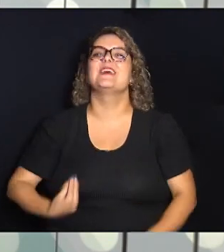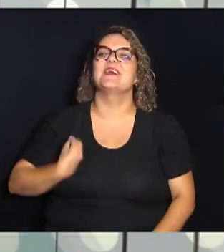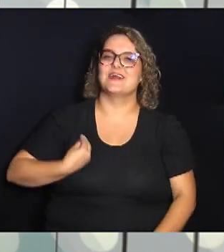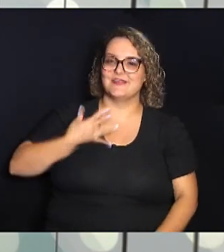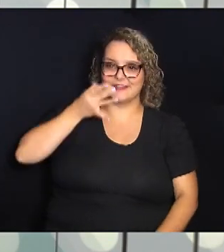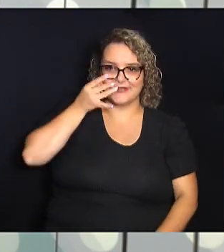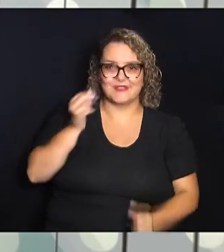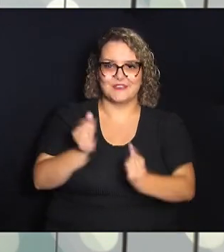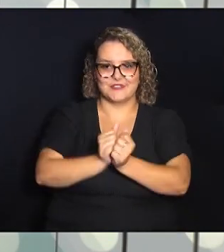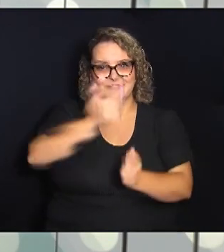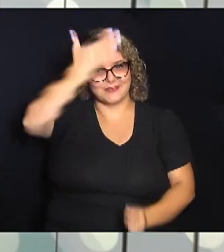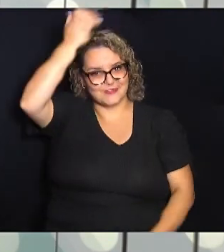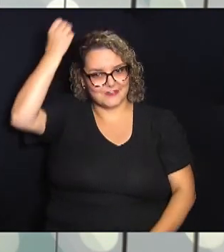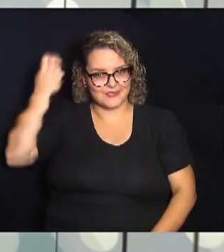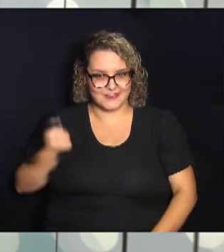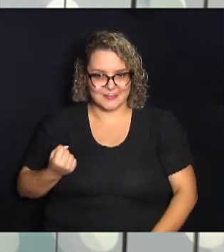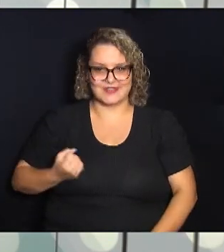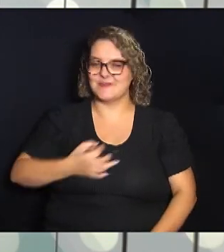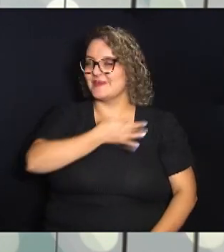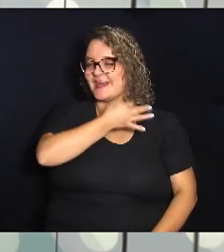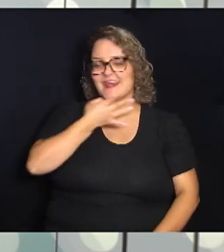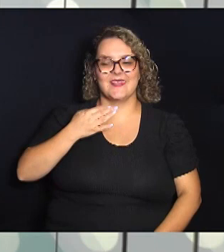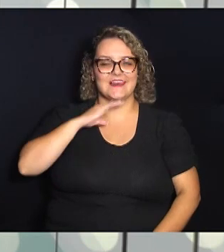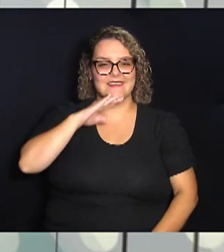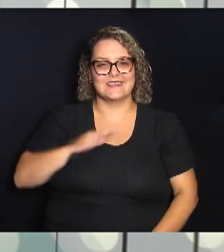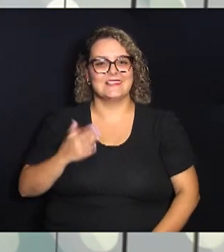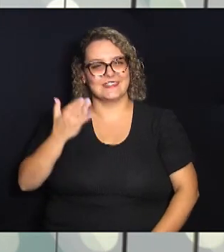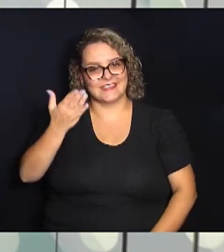com a Rúbia de Oliveira. Uma ótima tarde